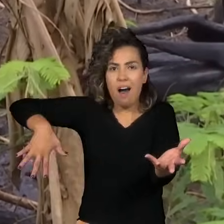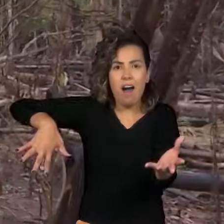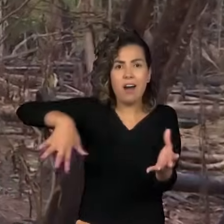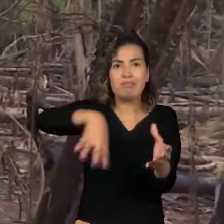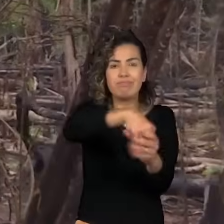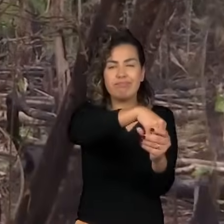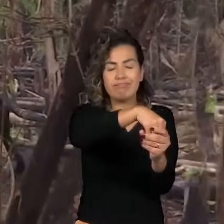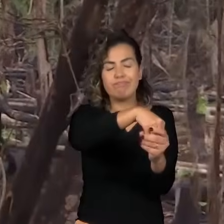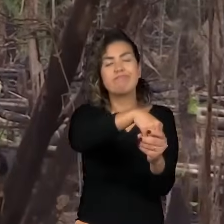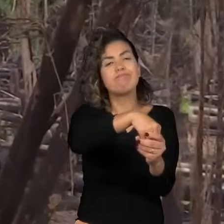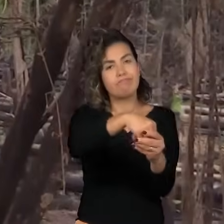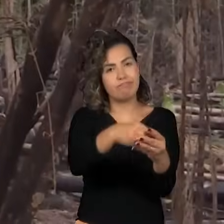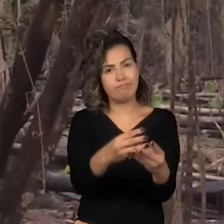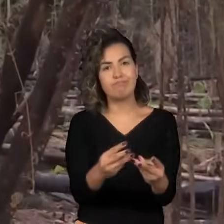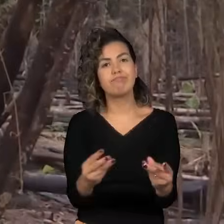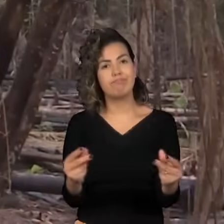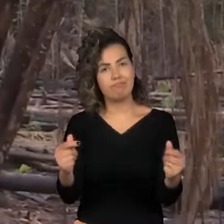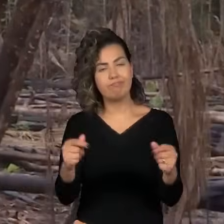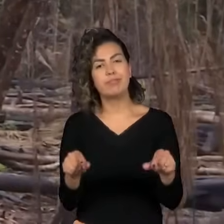existir.